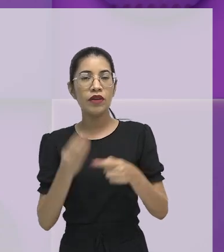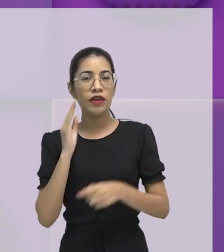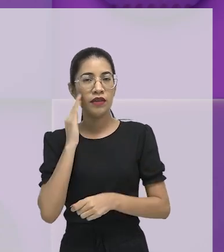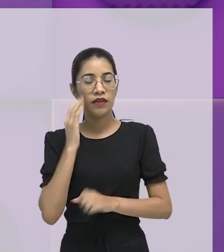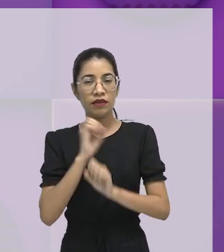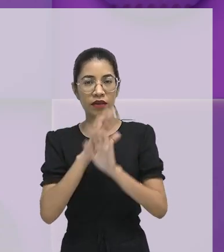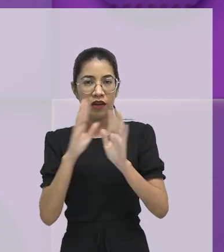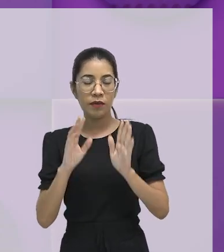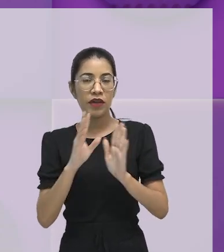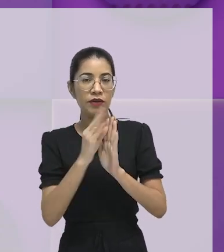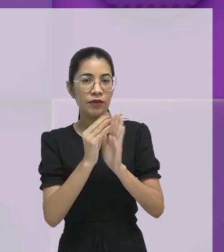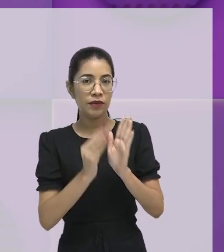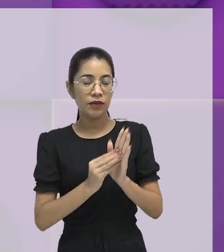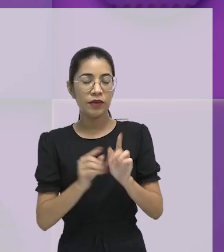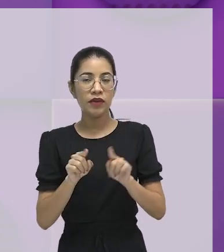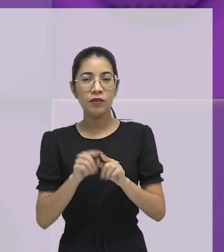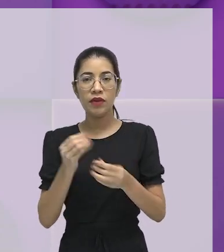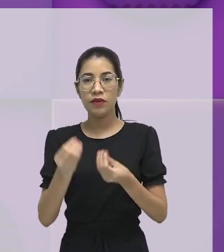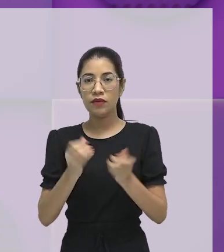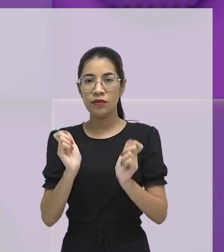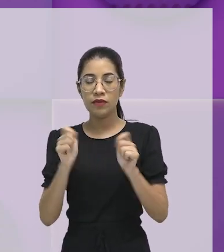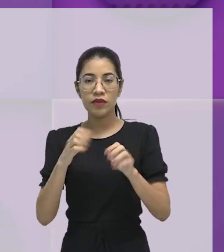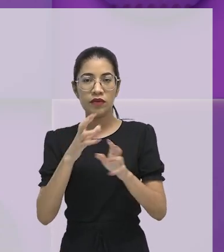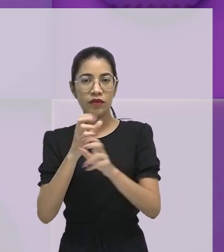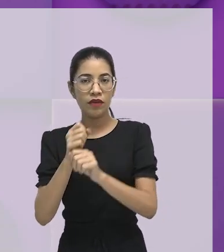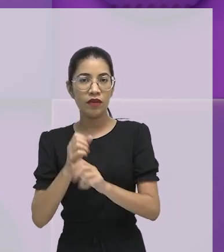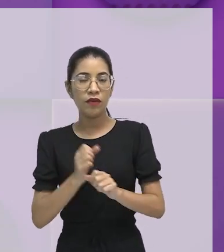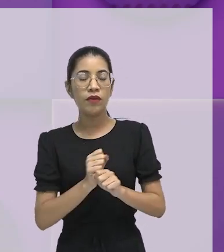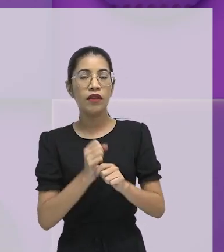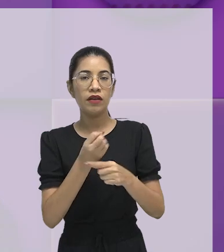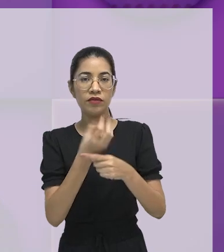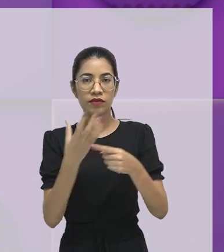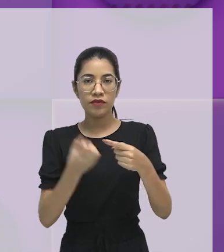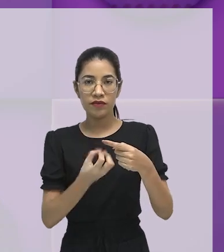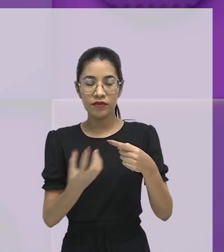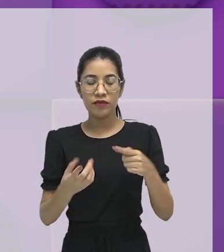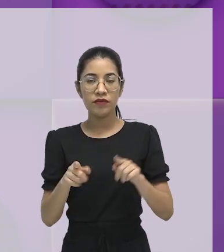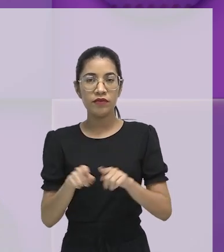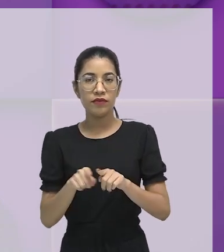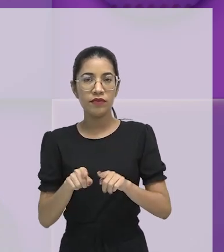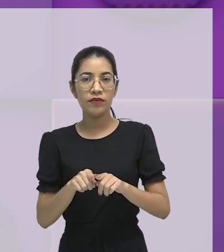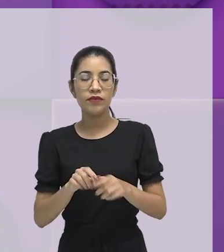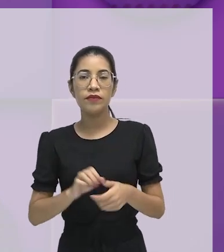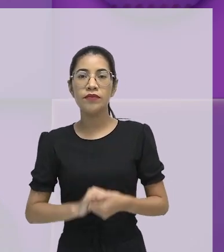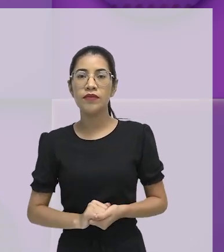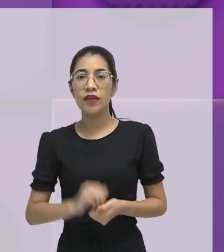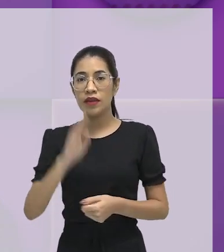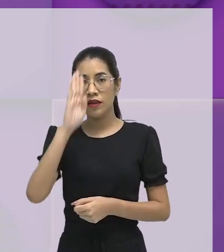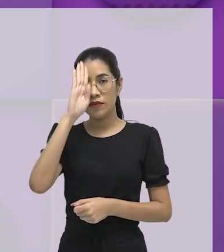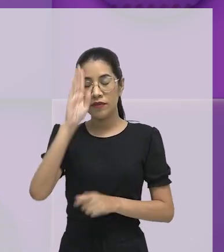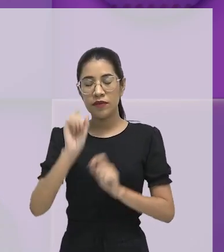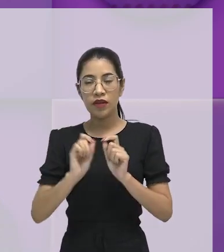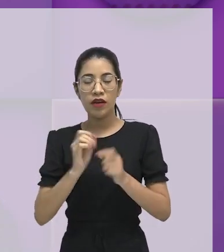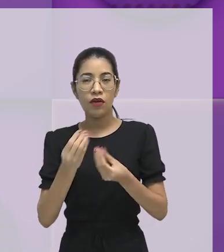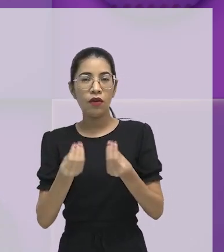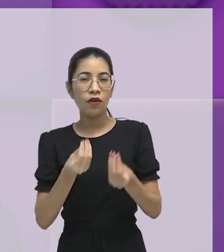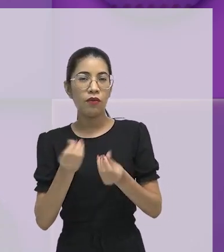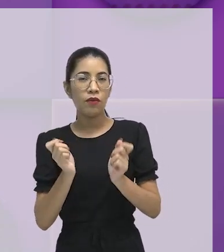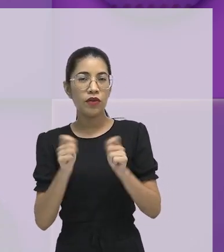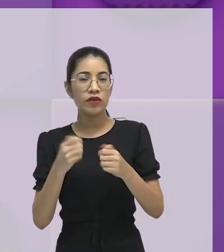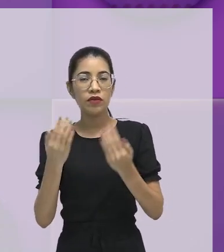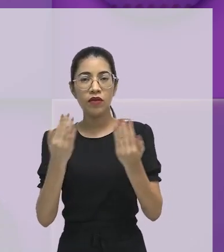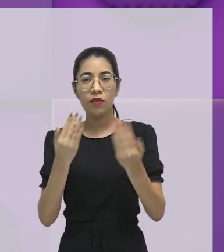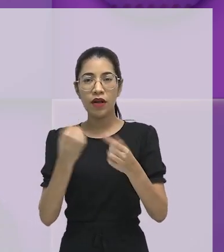uma fração, como que a gente resolve as operações envolvendo frações, tá? E principalmente, como que a gente compara